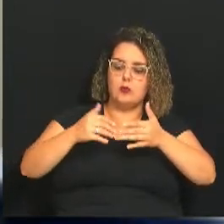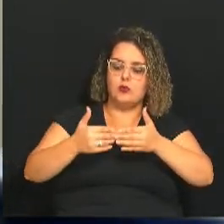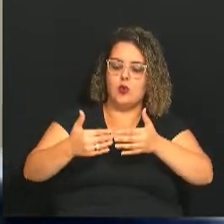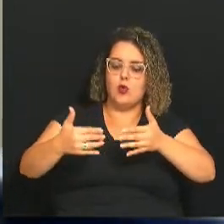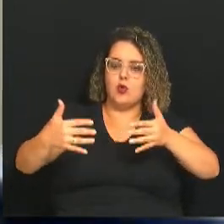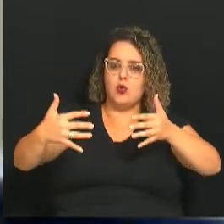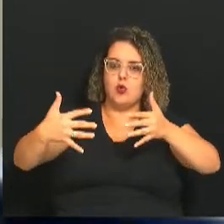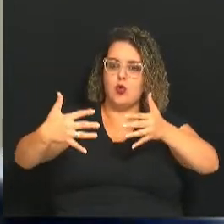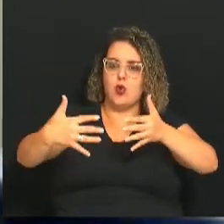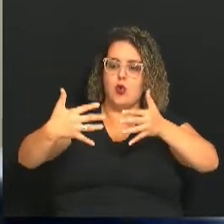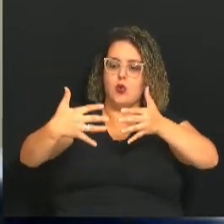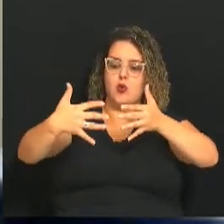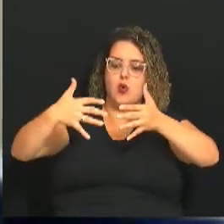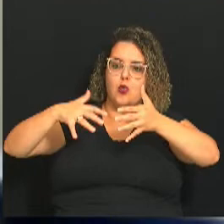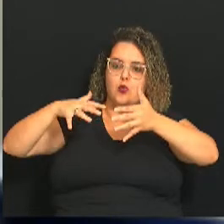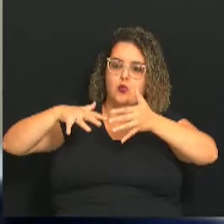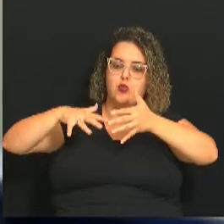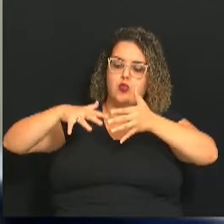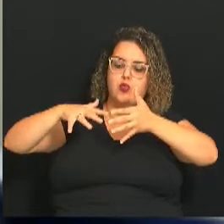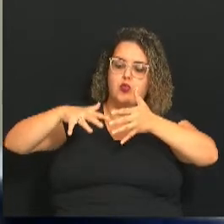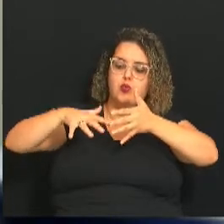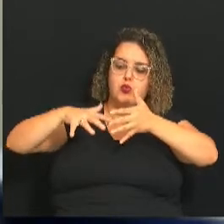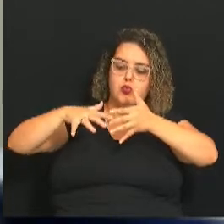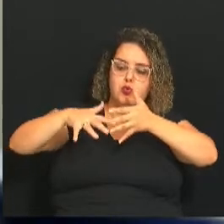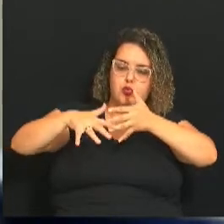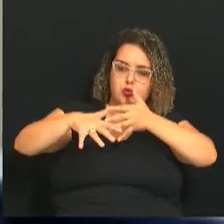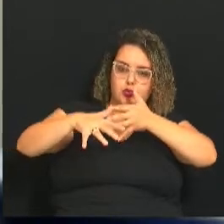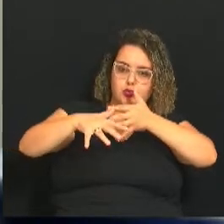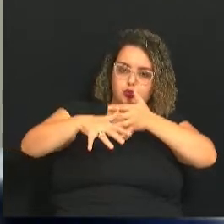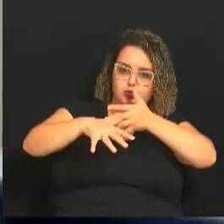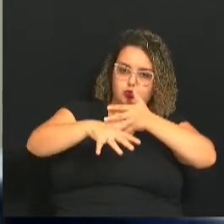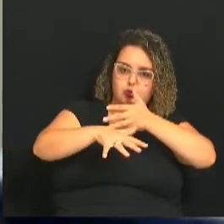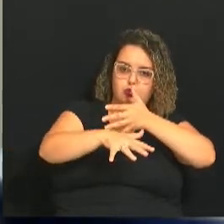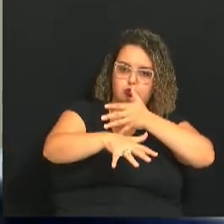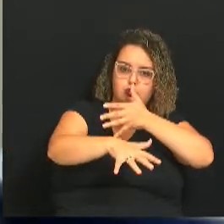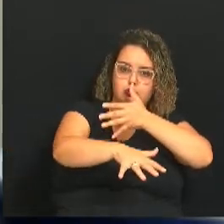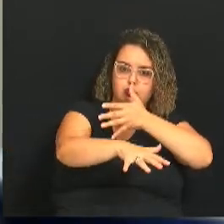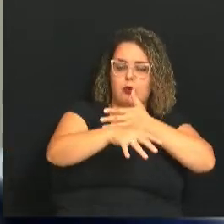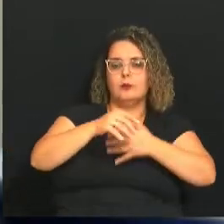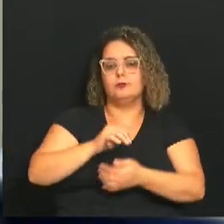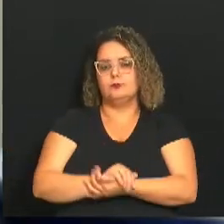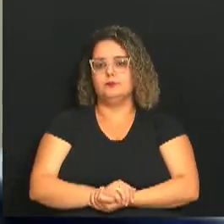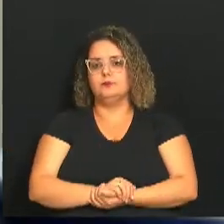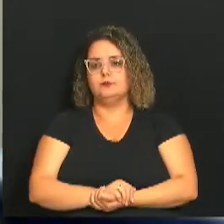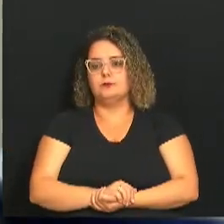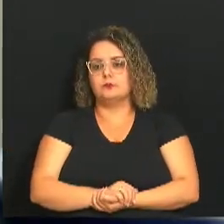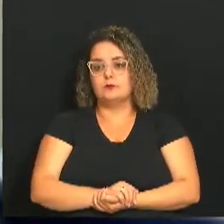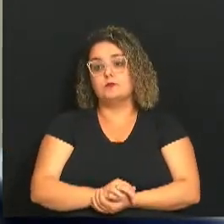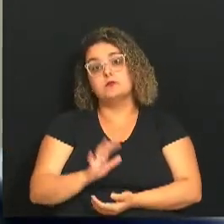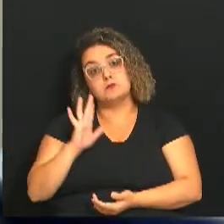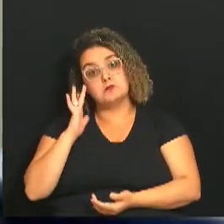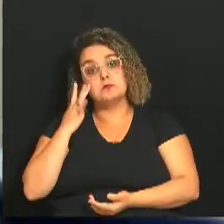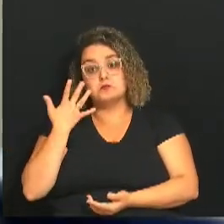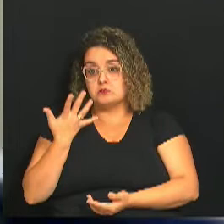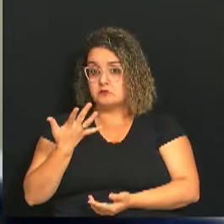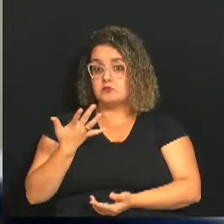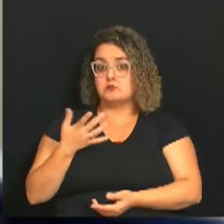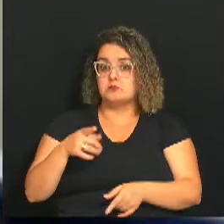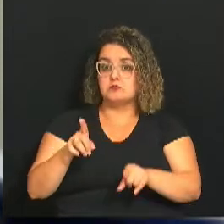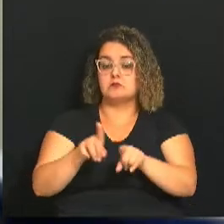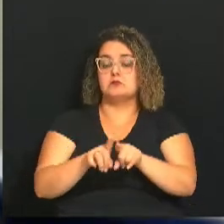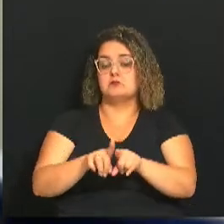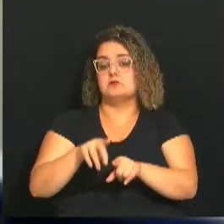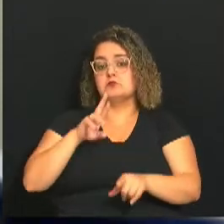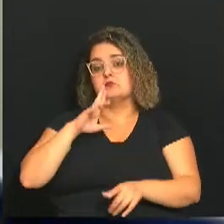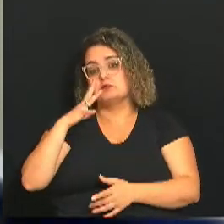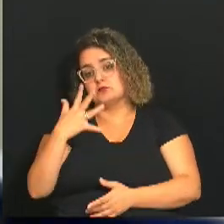retém um pouco da água e ela vai escoando devagar, né? Isso é uma coisa que eu acho que é uma saída para Campinas, né?